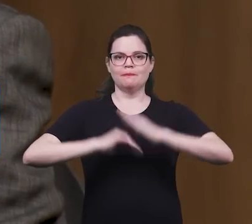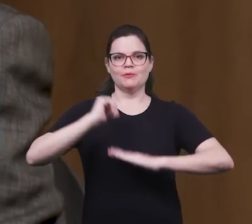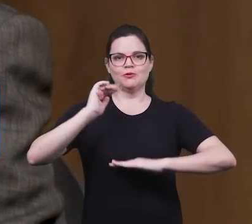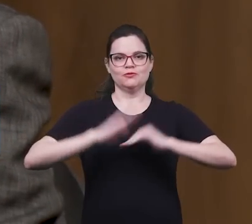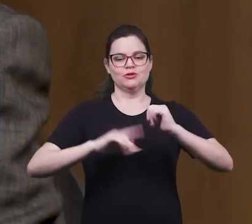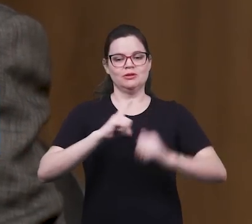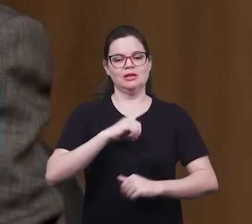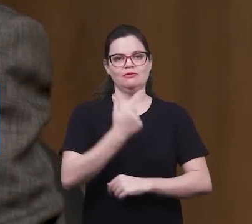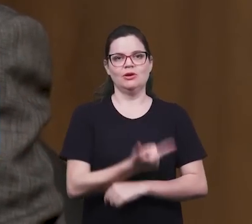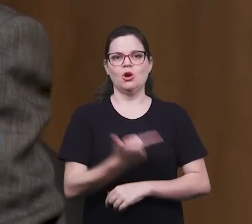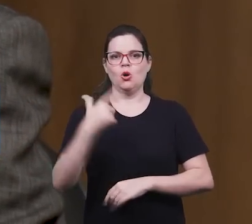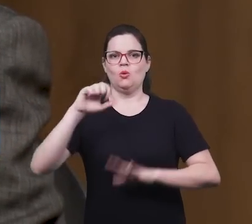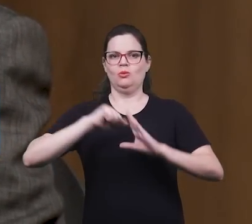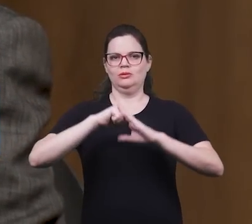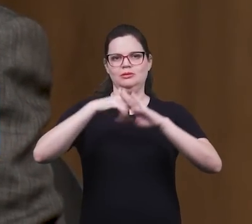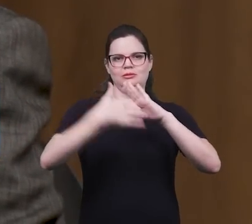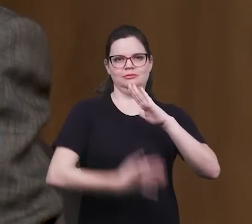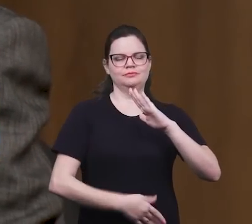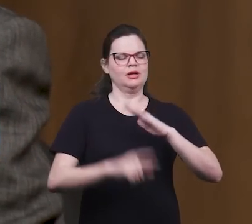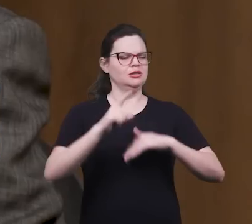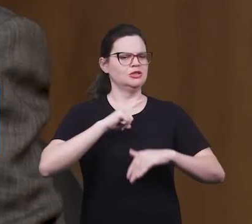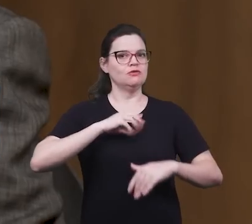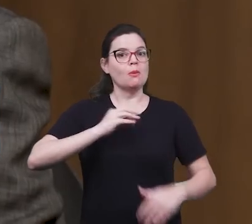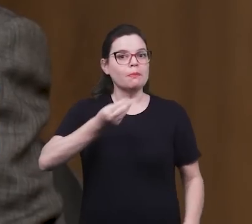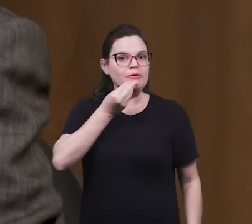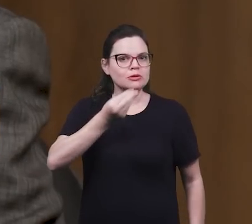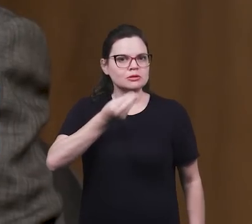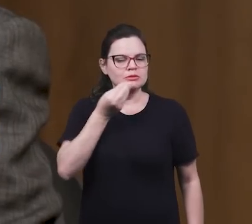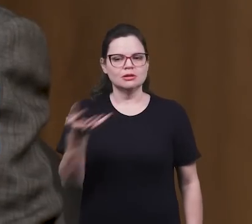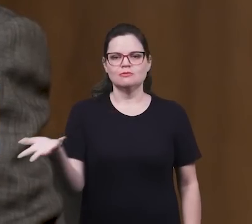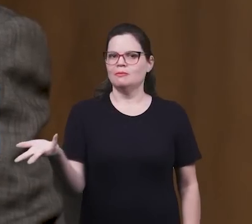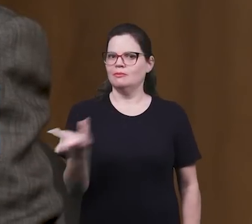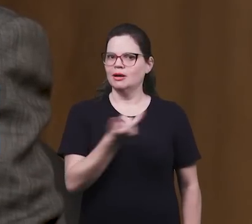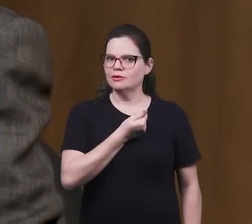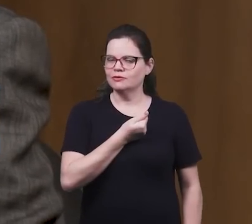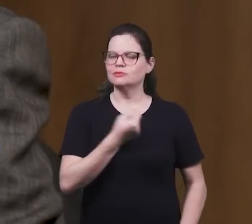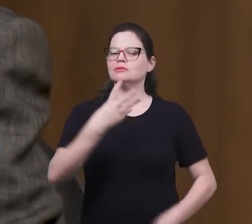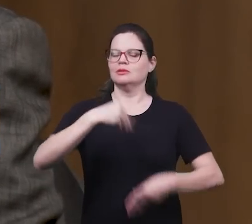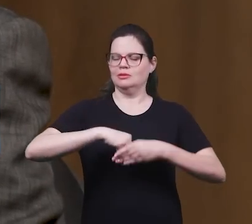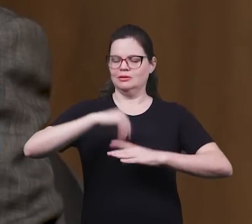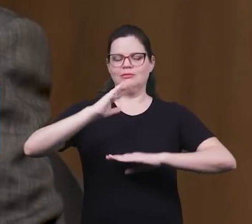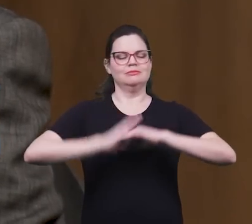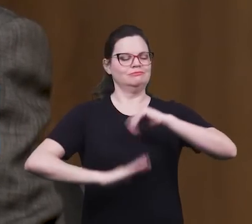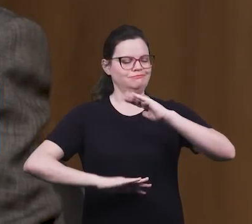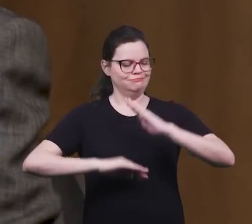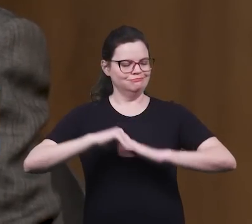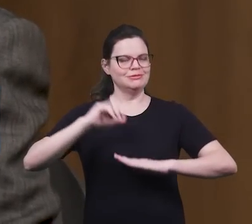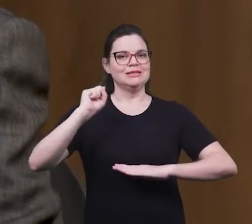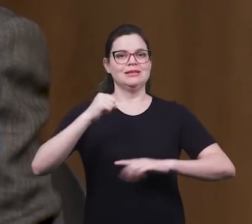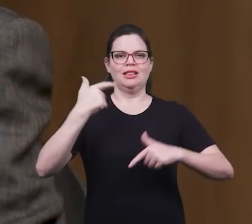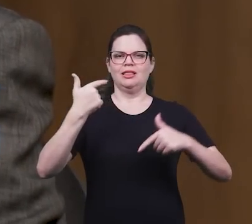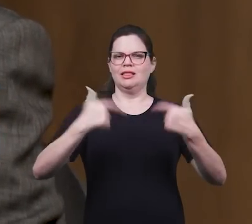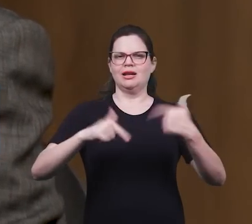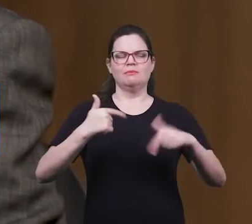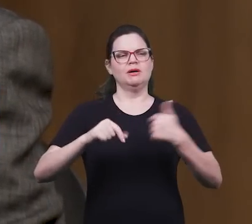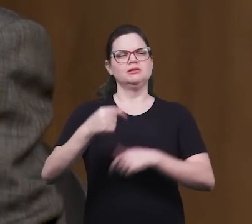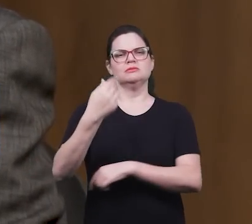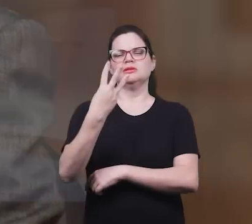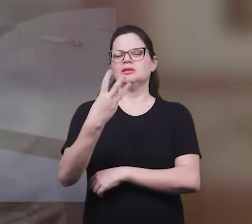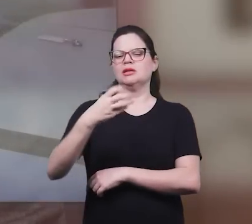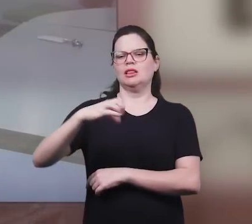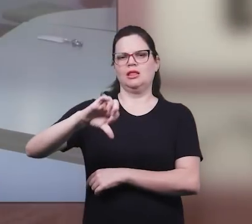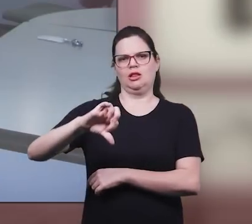já teve uma outra característica. Eu tive grandes prosperidades na vida profissional, fiquei na minha vida profissional, trabalhando ao todo 39